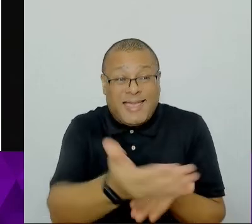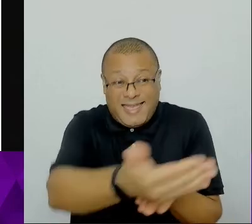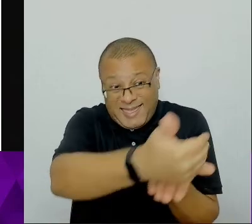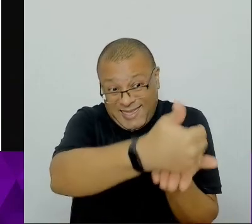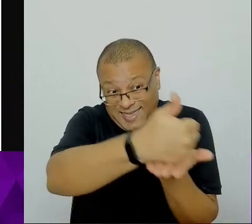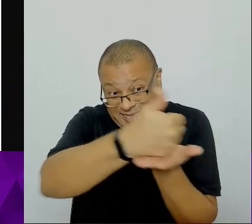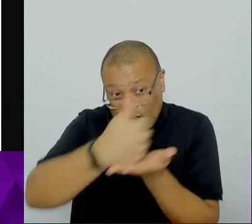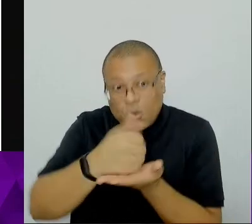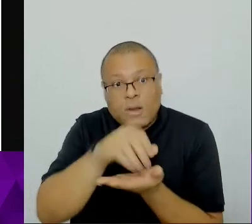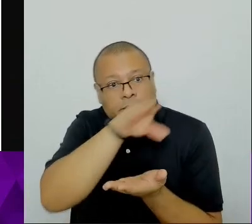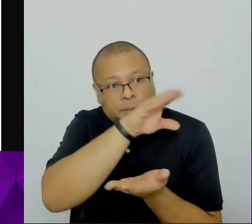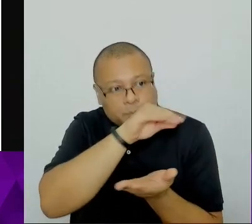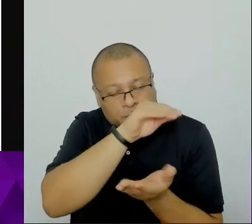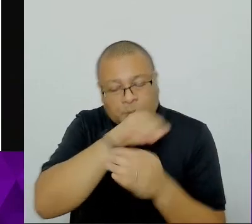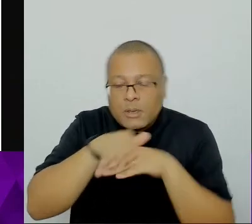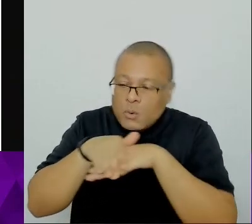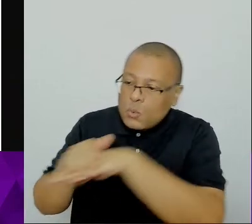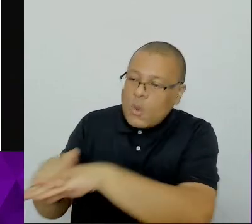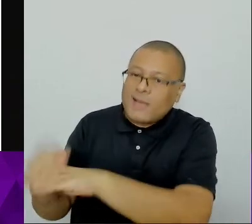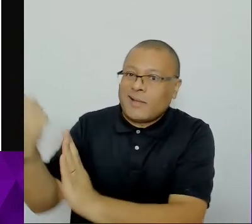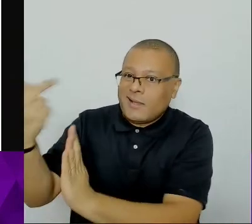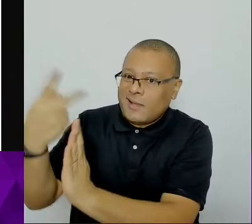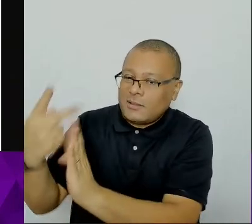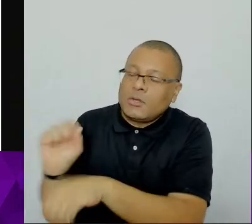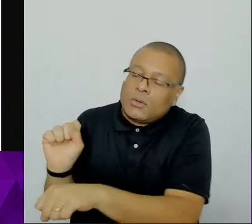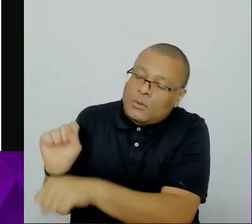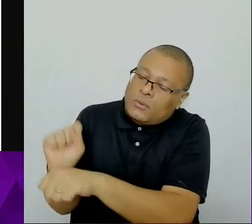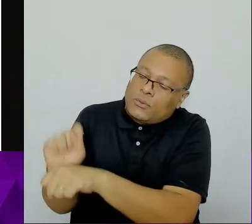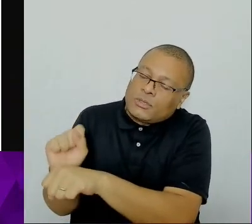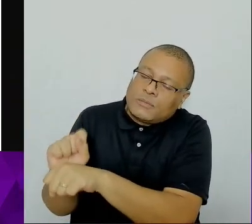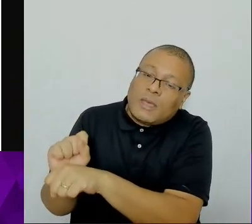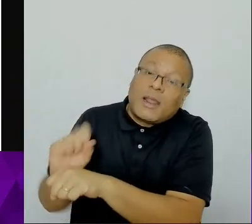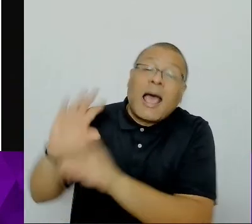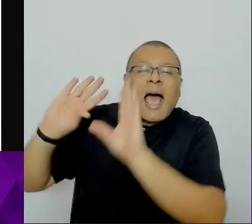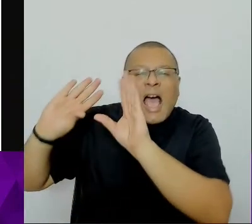os dois tipos de aplicações são suportados aqui, né?